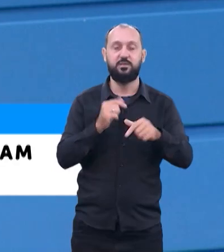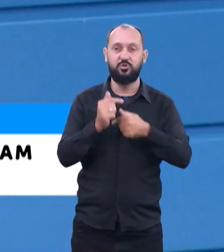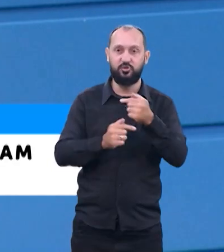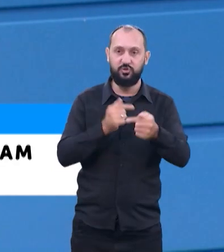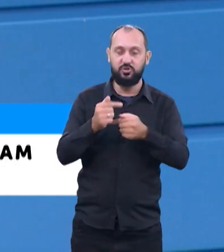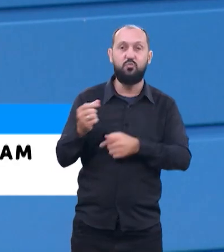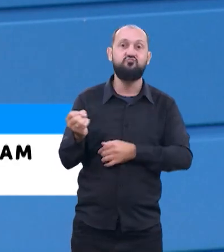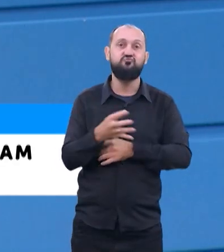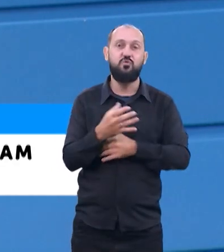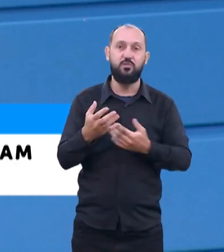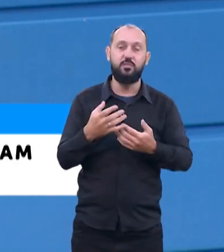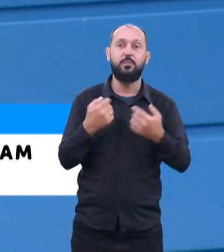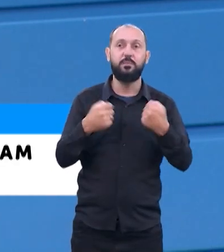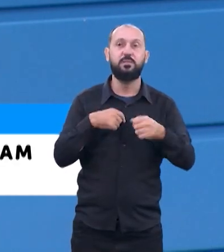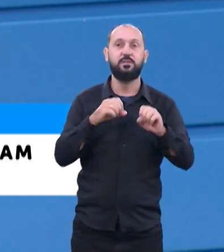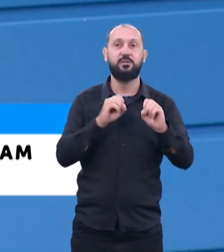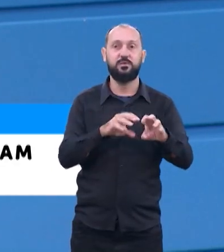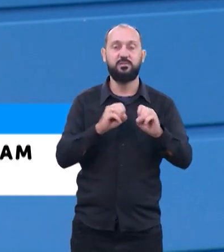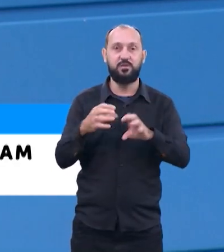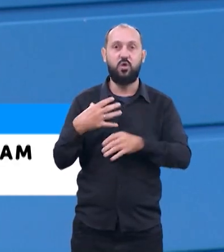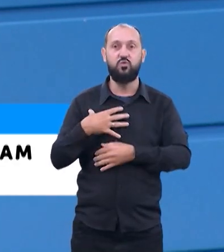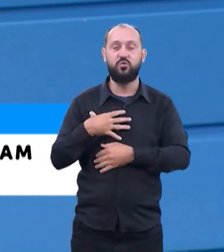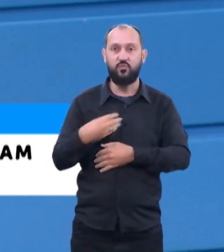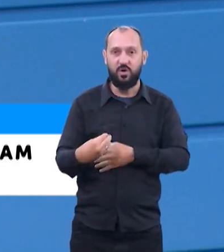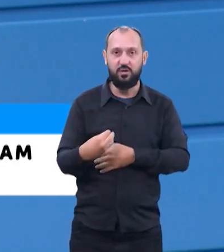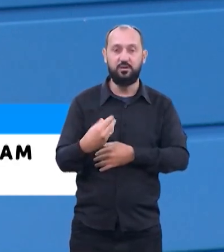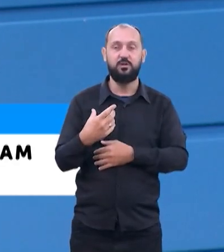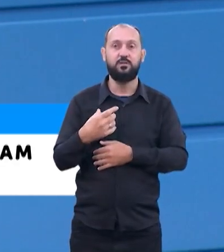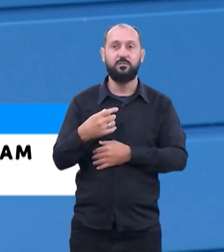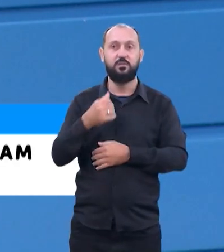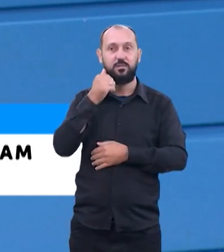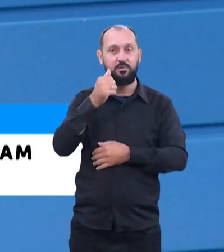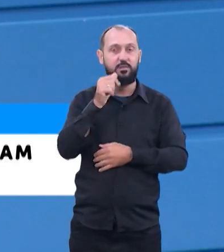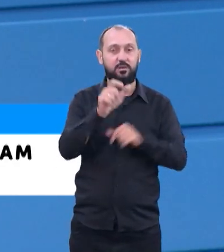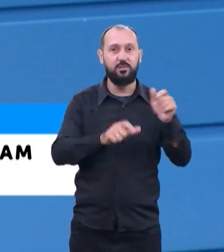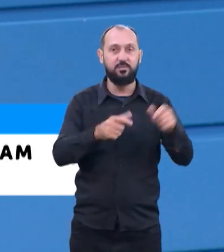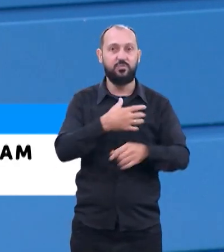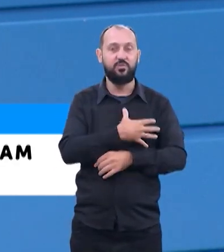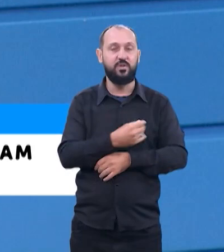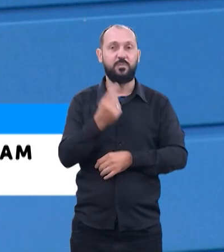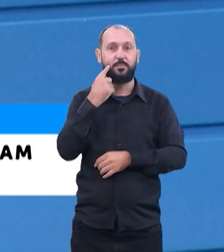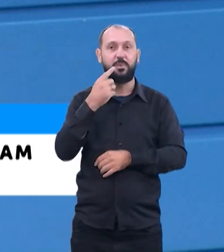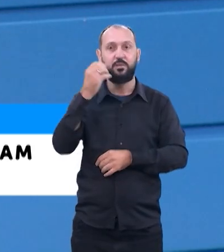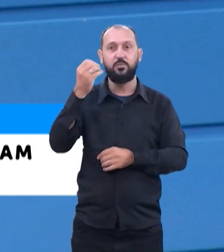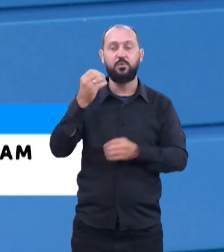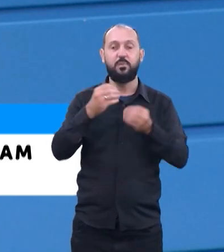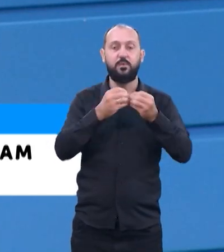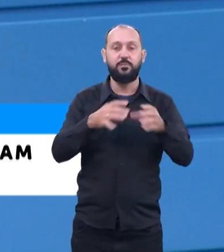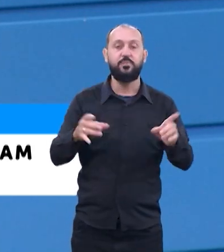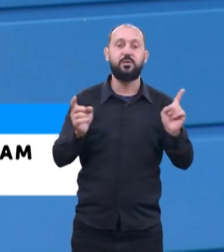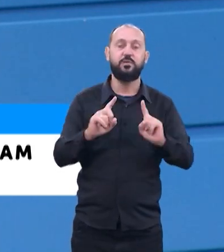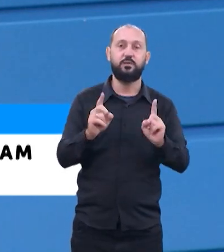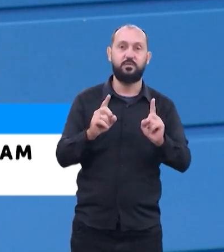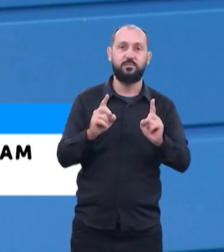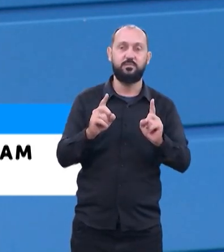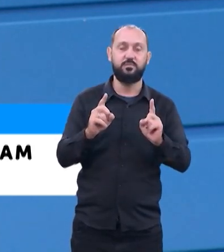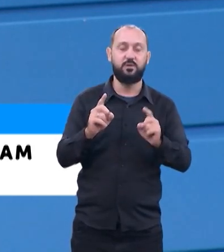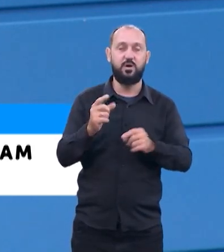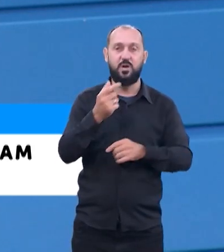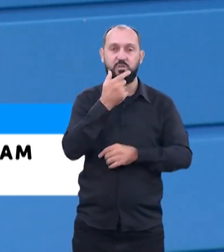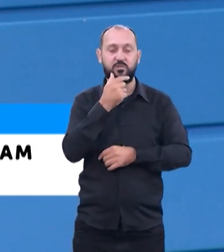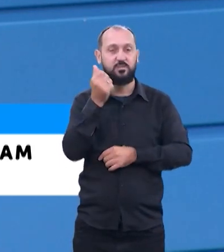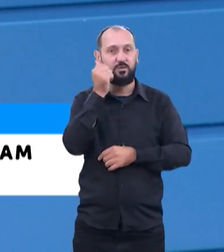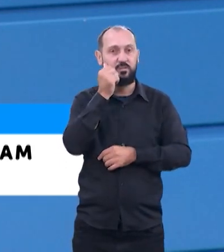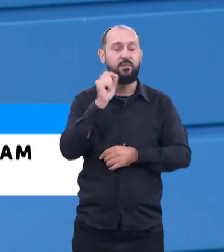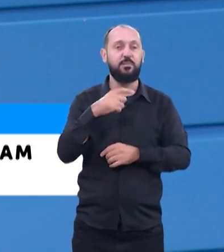nova geração. Nós temos que educar os nossos filhos e nossas filhas para não discriminar. Nossos filhos e